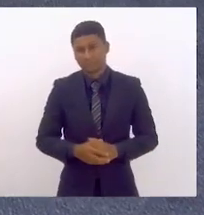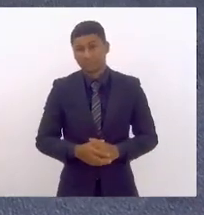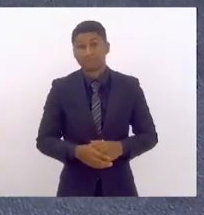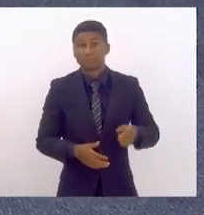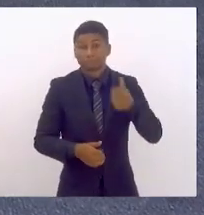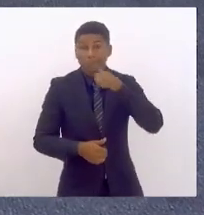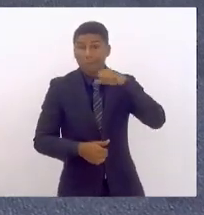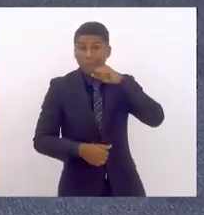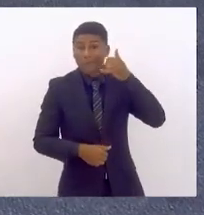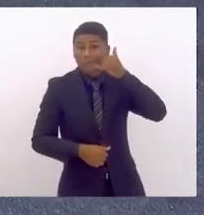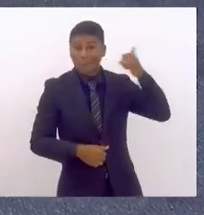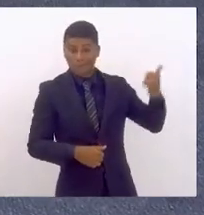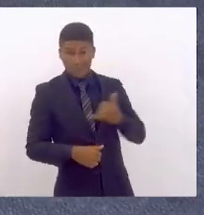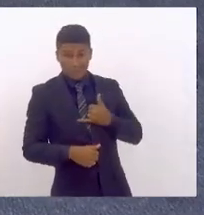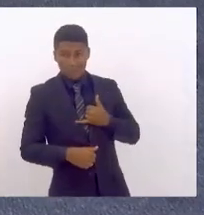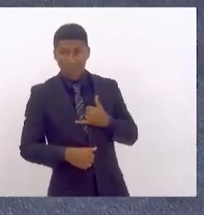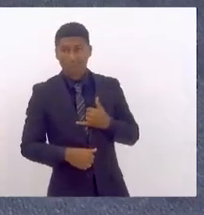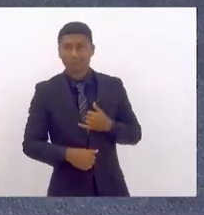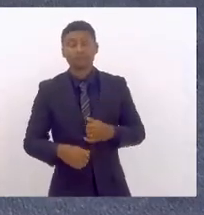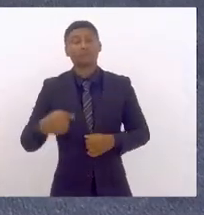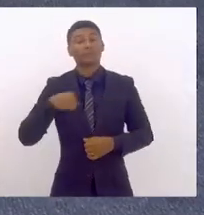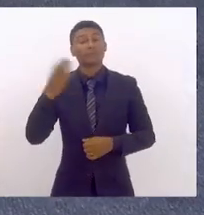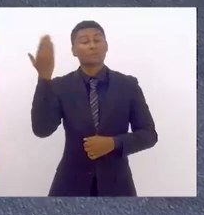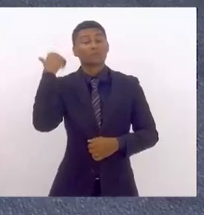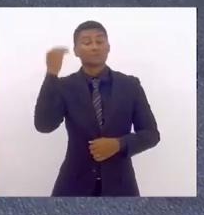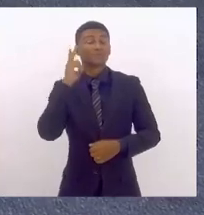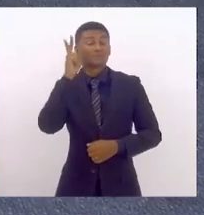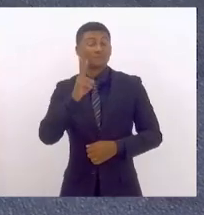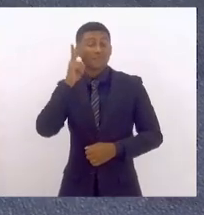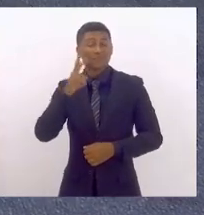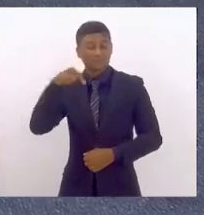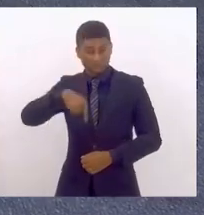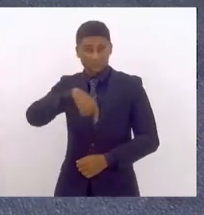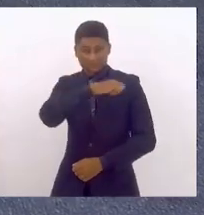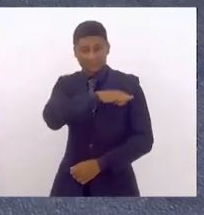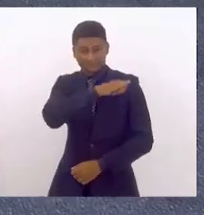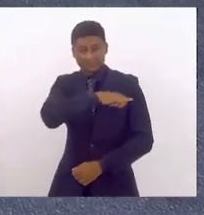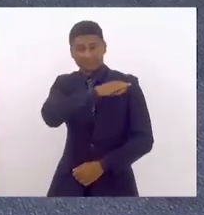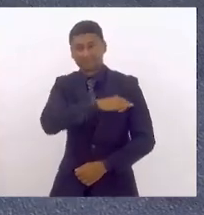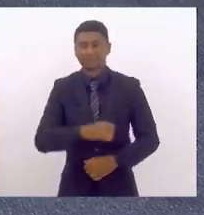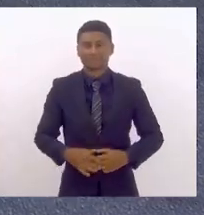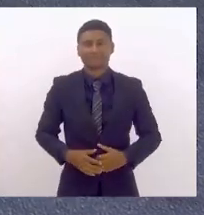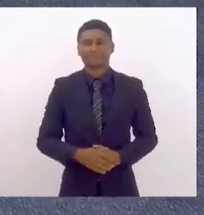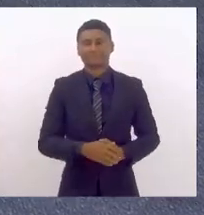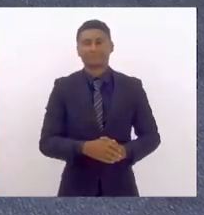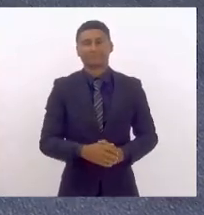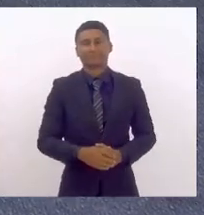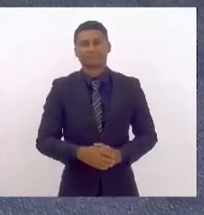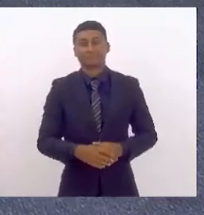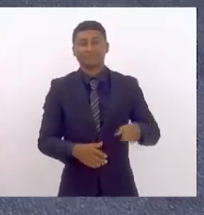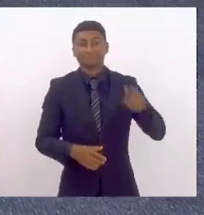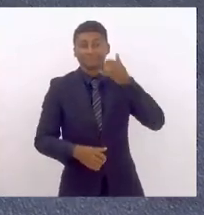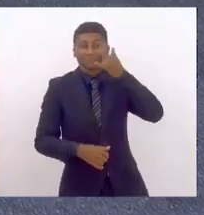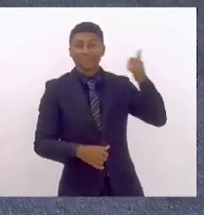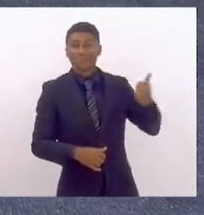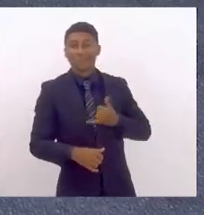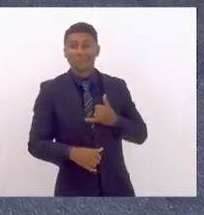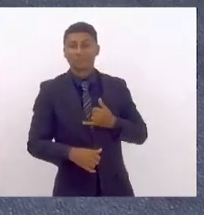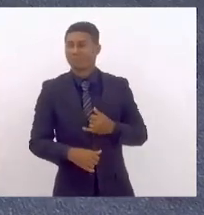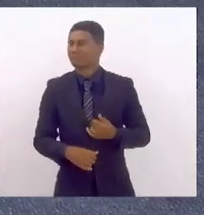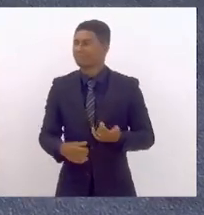ligou para mim Eu Era vereador aqui no Rio de Janeiro aí ela ligou para mim